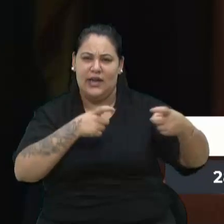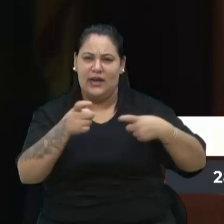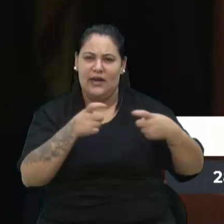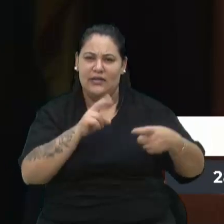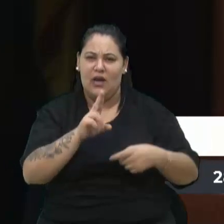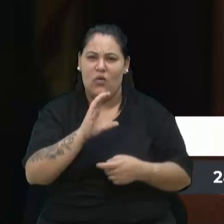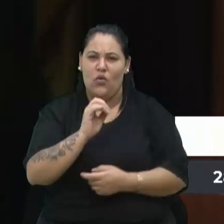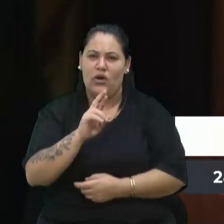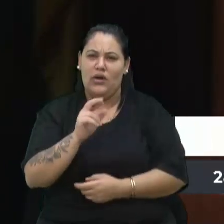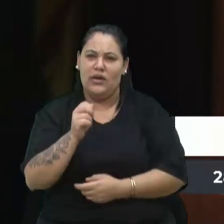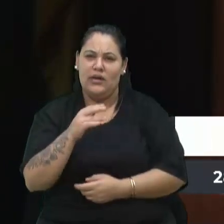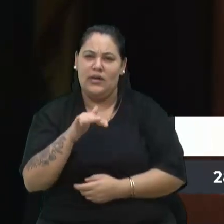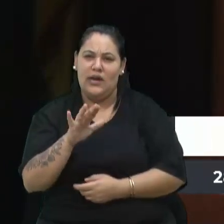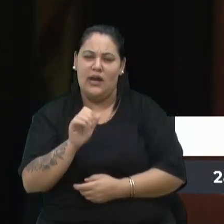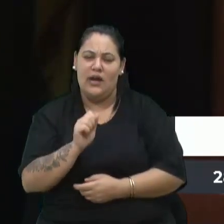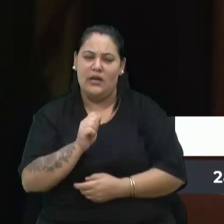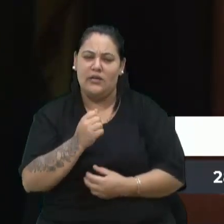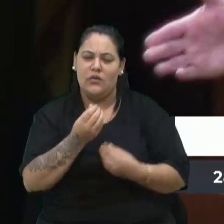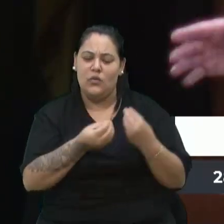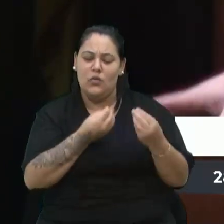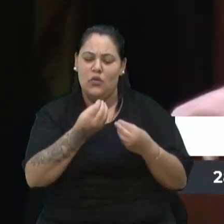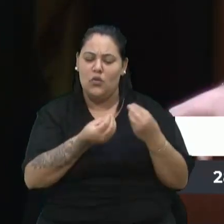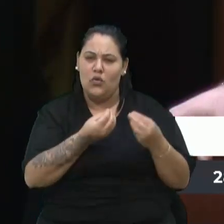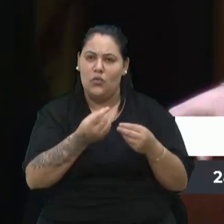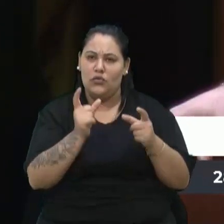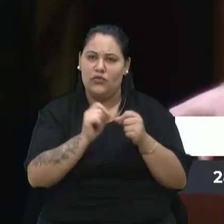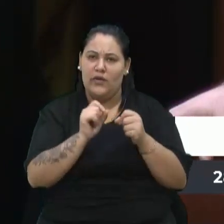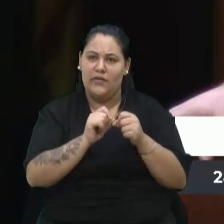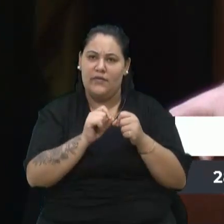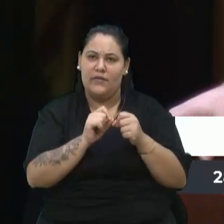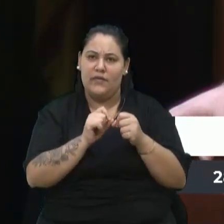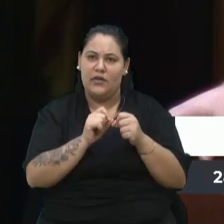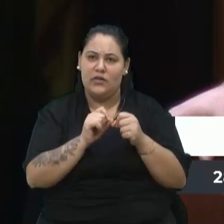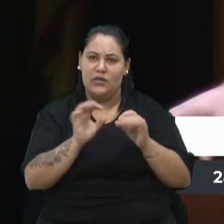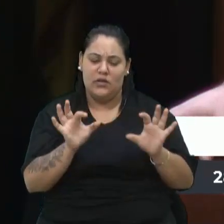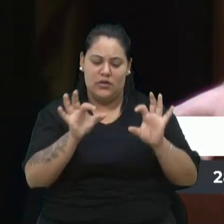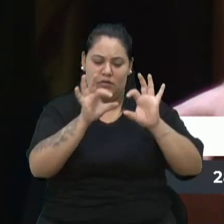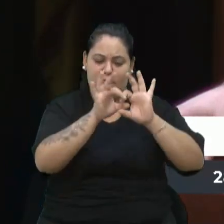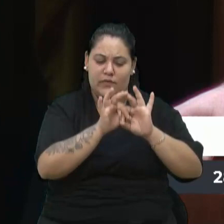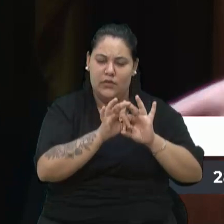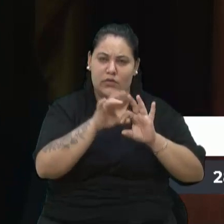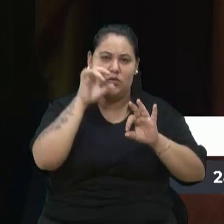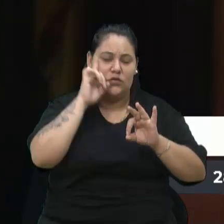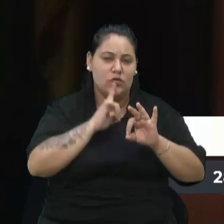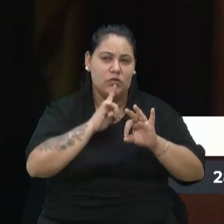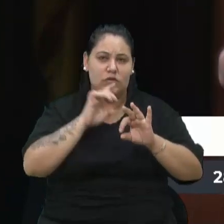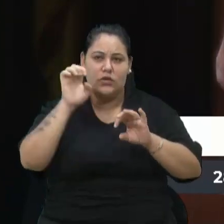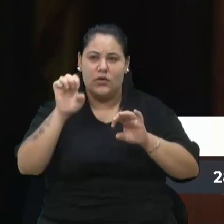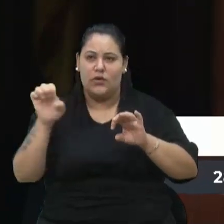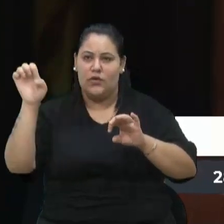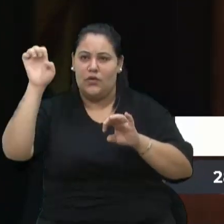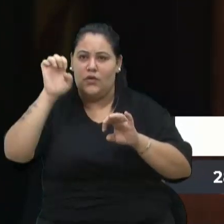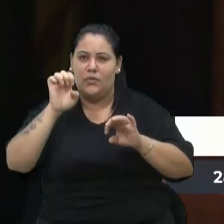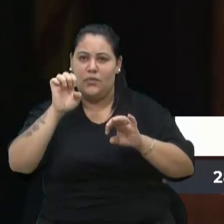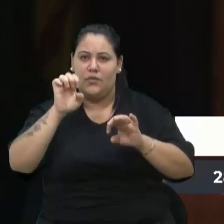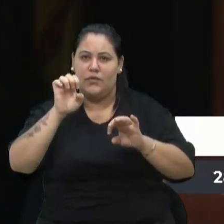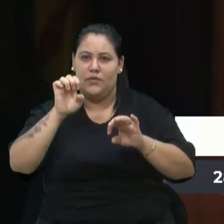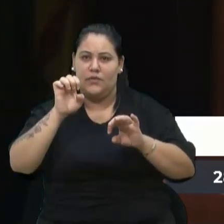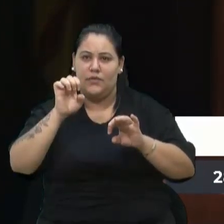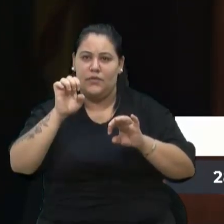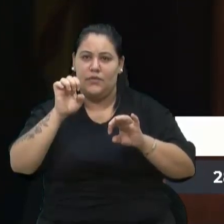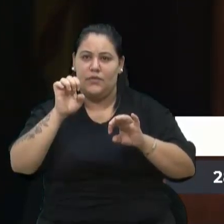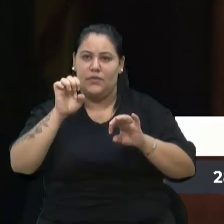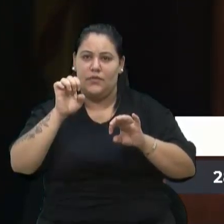é que tu vai estreitar laços com Estados Unidos e União Europeia, né? Um bloco de países, que é a